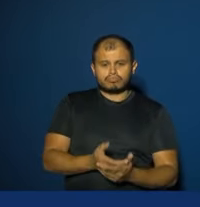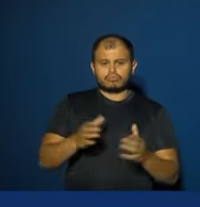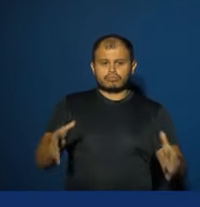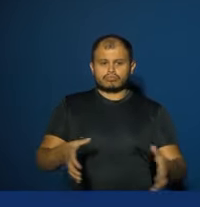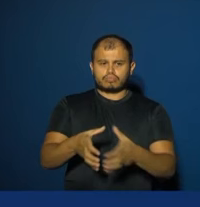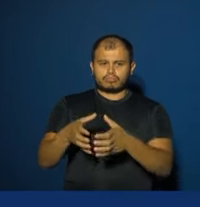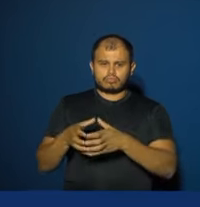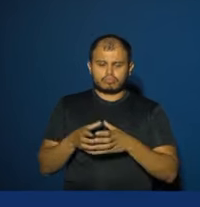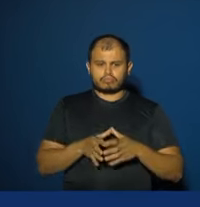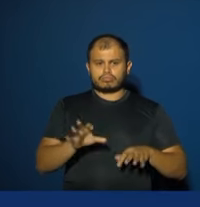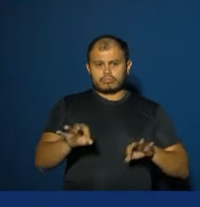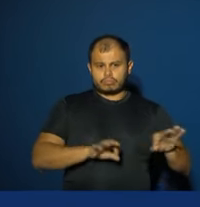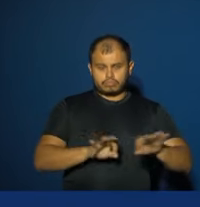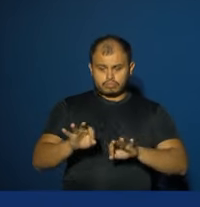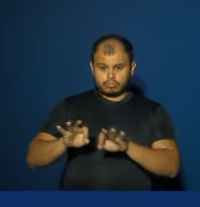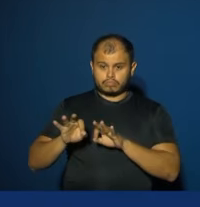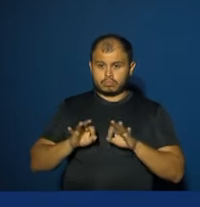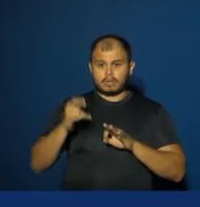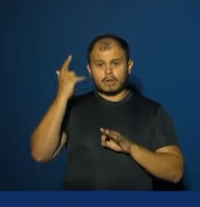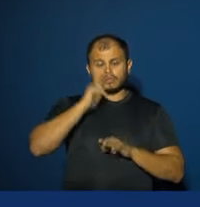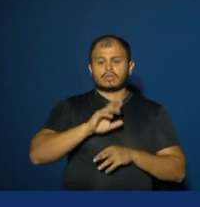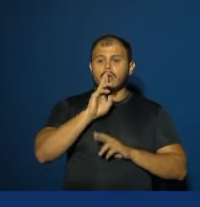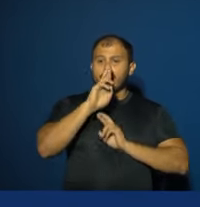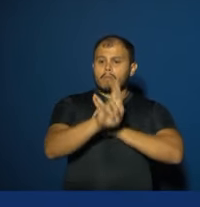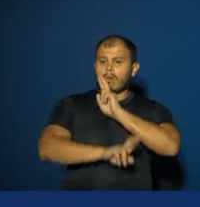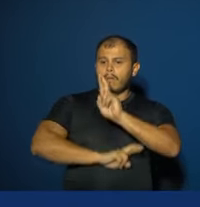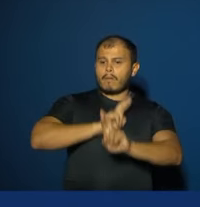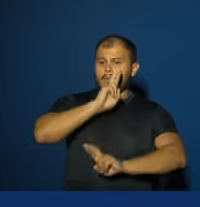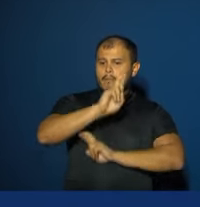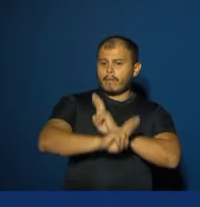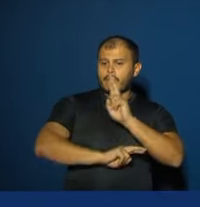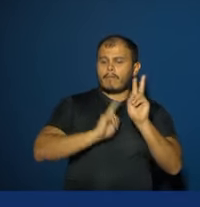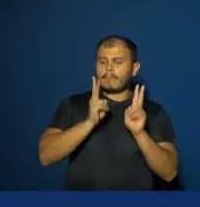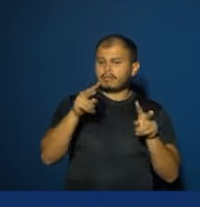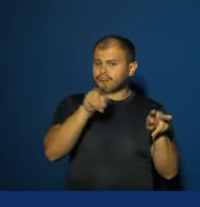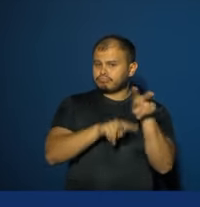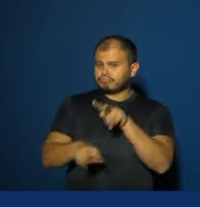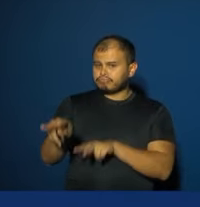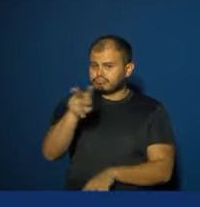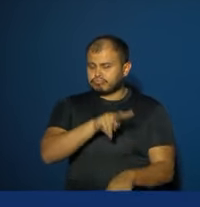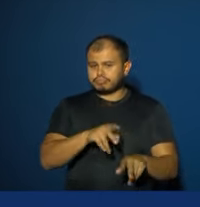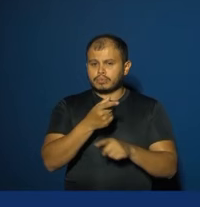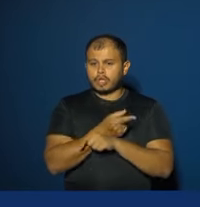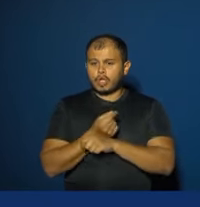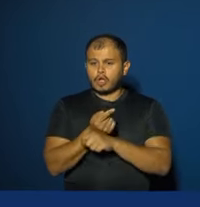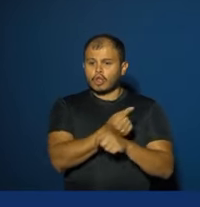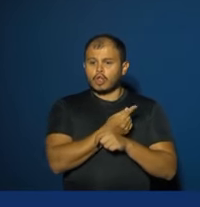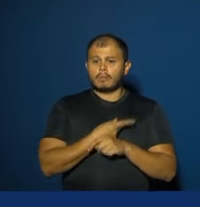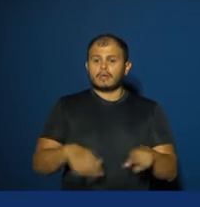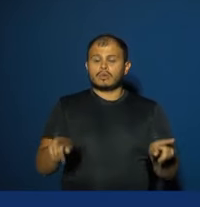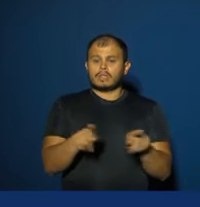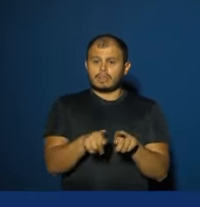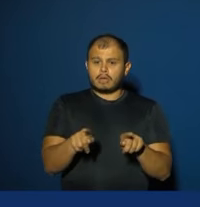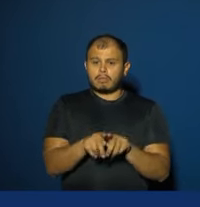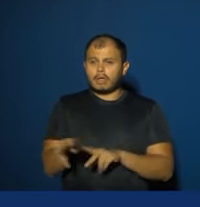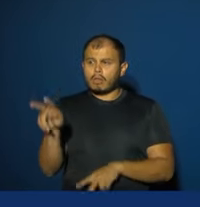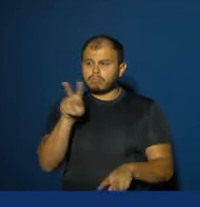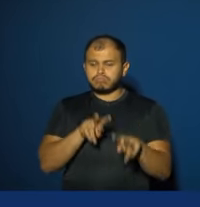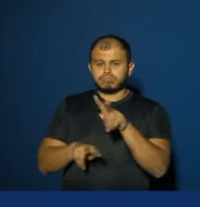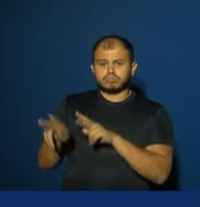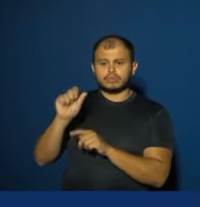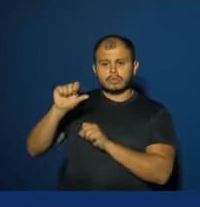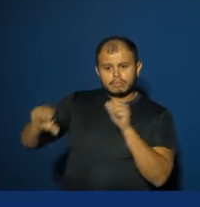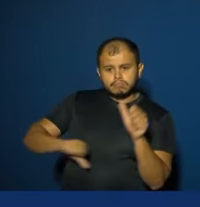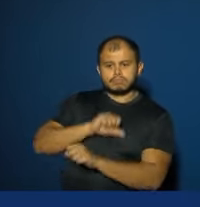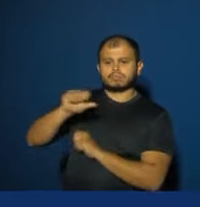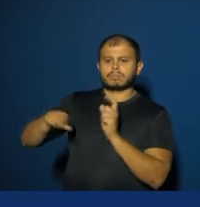seu para poder gerar resultado tanto do ponto de vista econômico quanto do ponto de vista de e transformação social